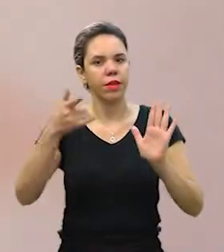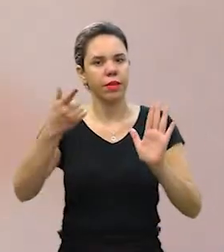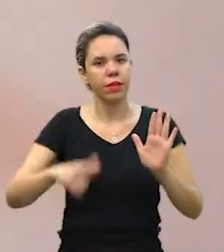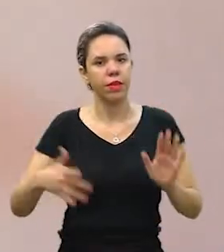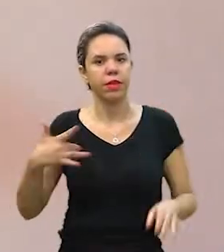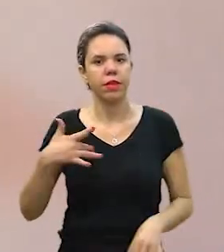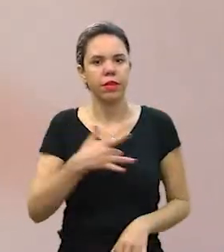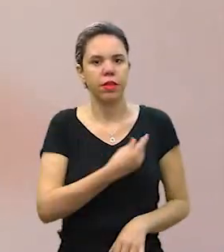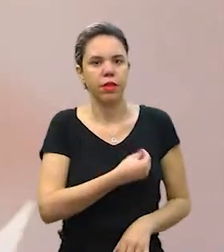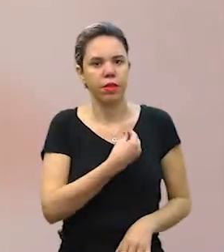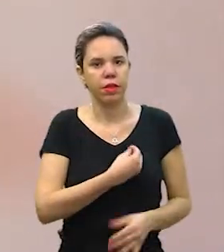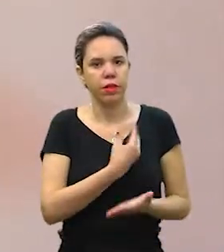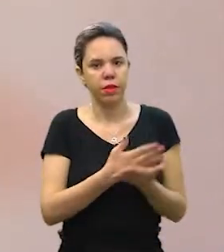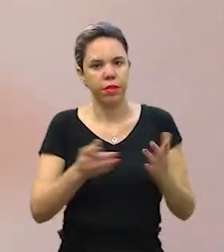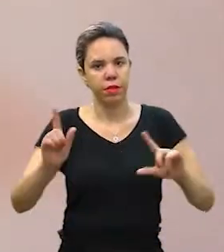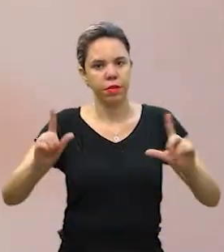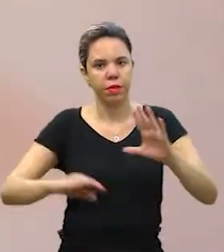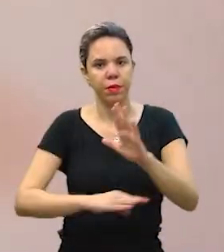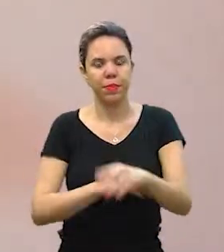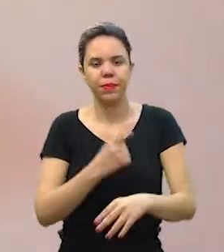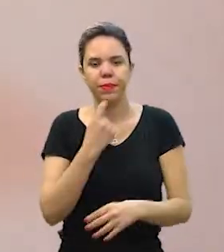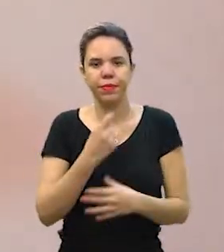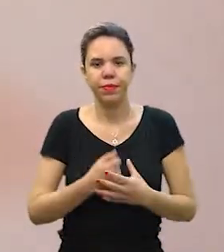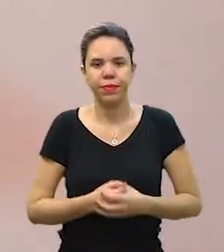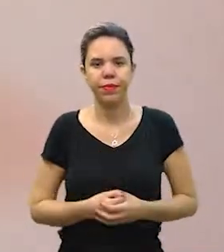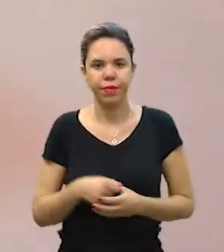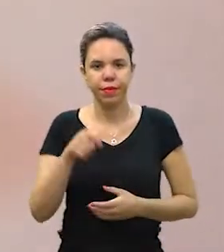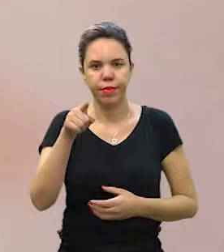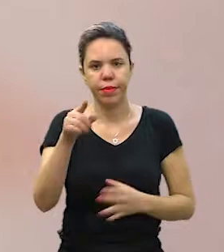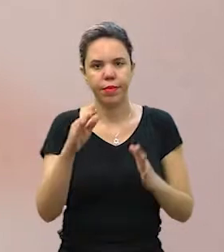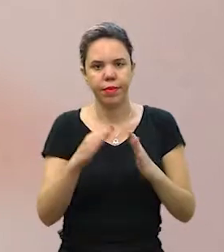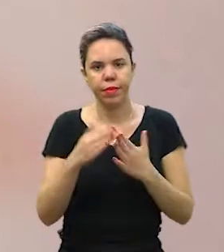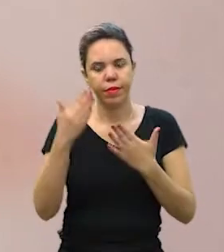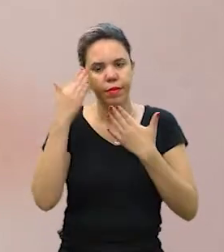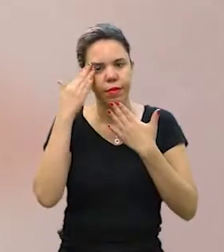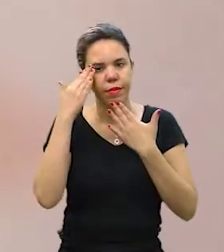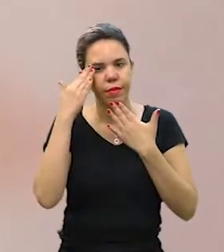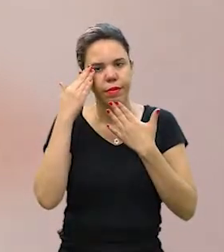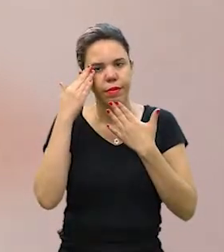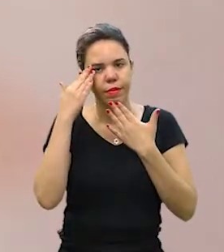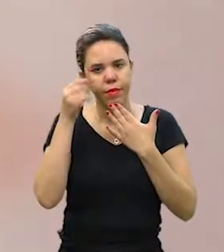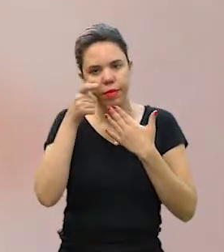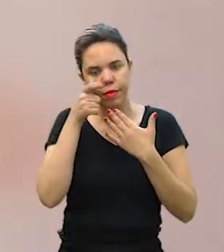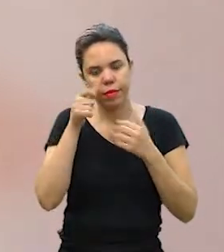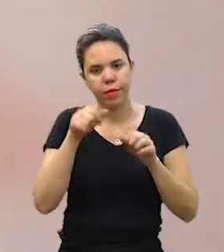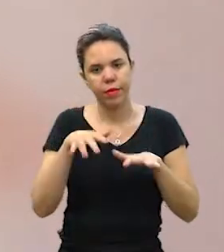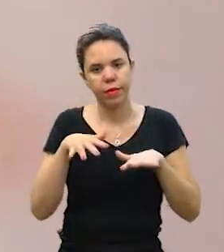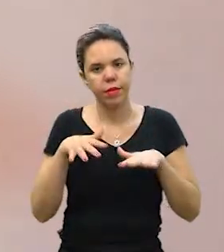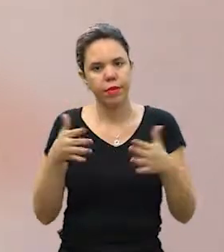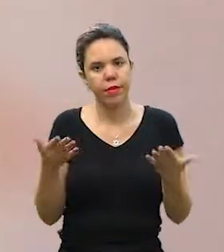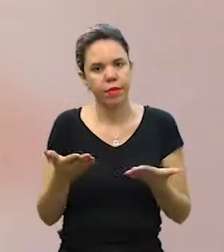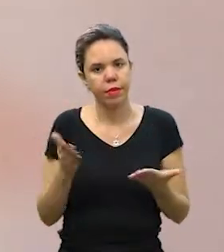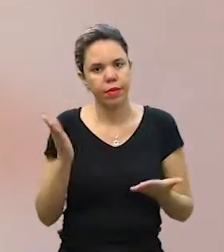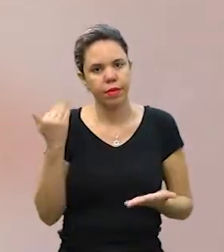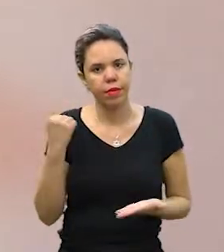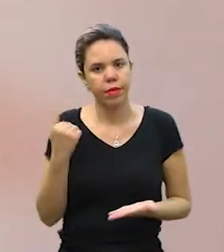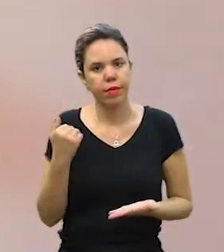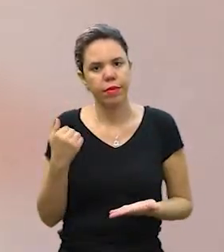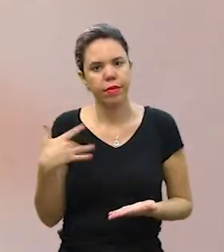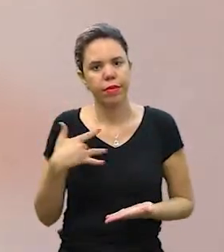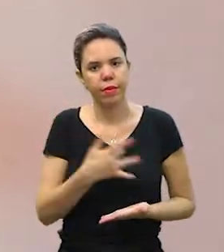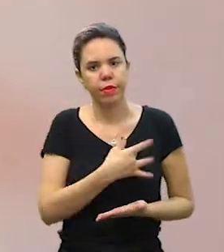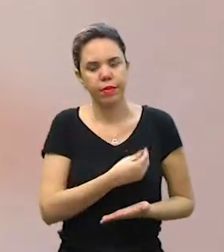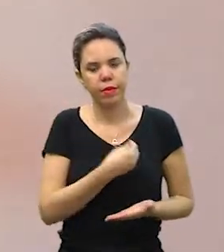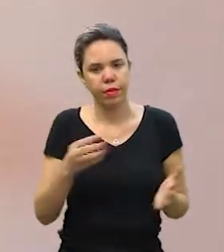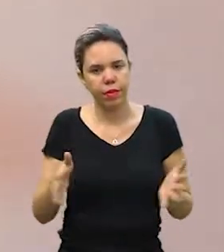Olá, mais um Saúde e Vida começando aqui pela tela da TV Câmara Campinas. A você de casa, muito obrigada pela companhia. Como você já sabe, o